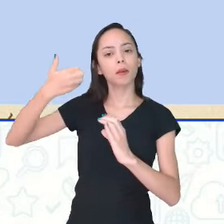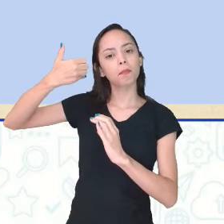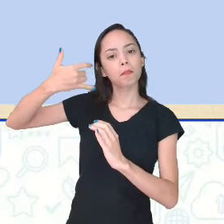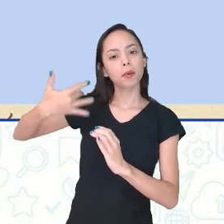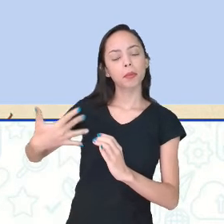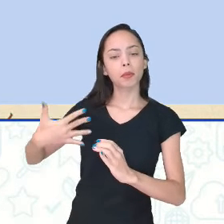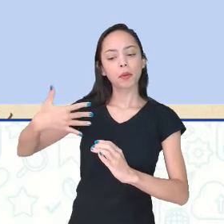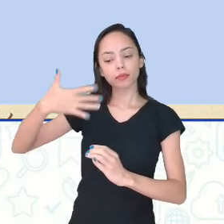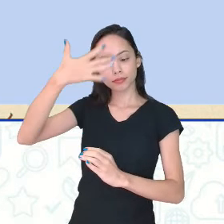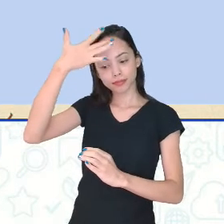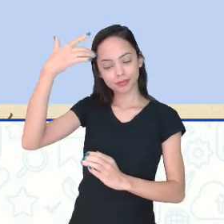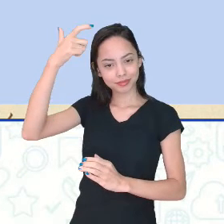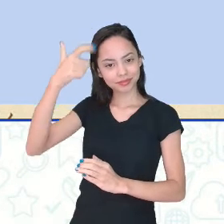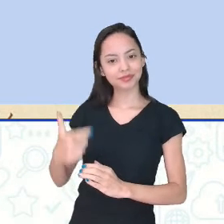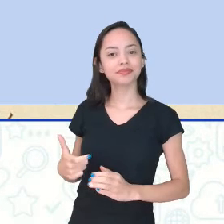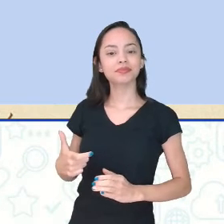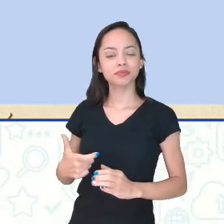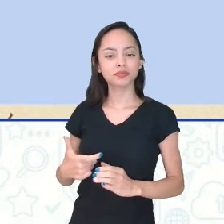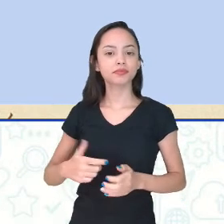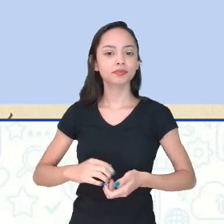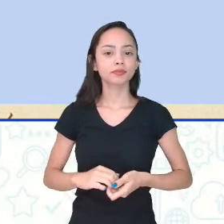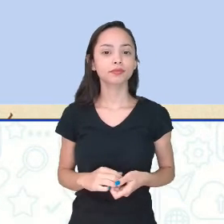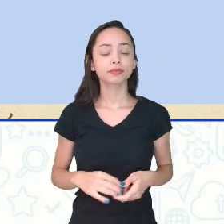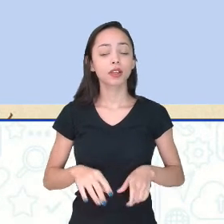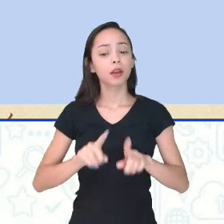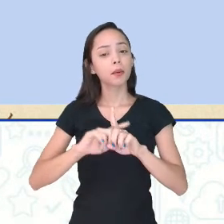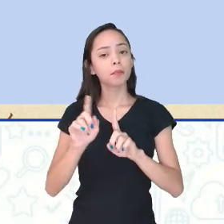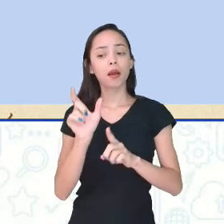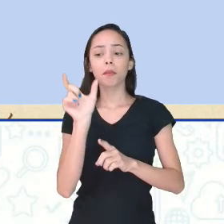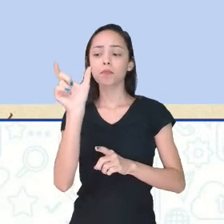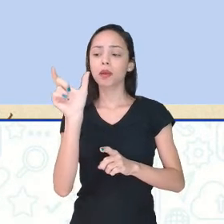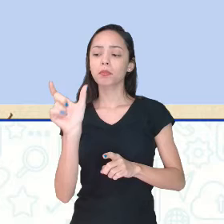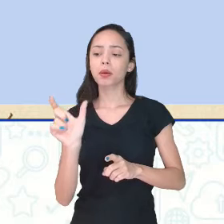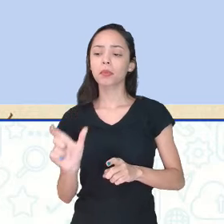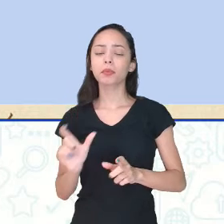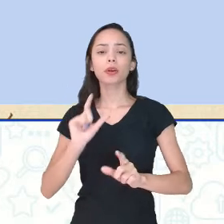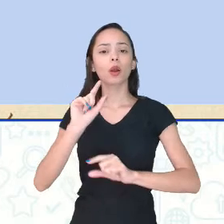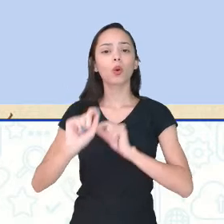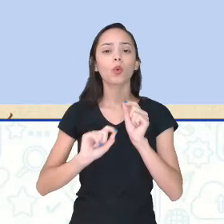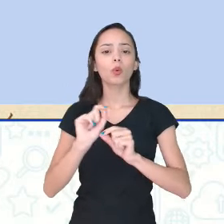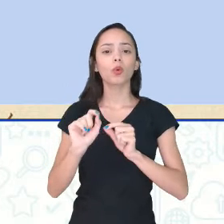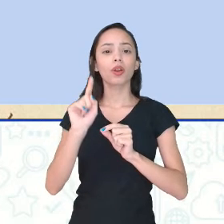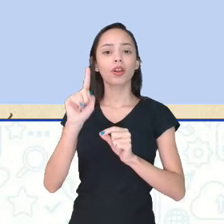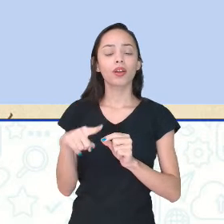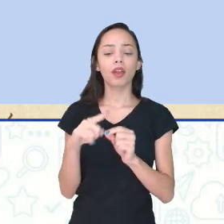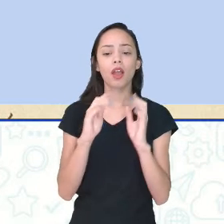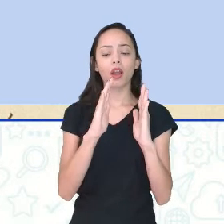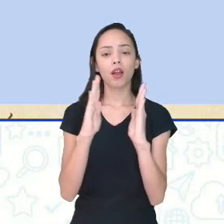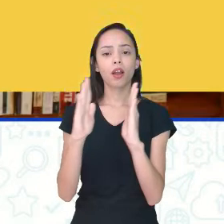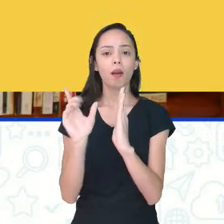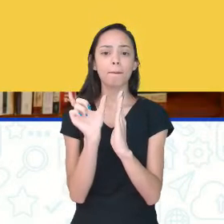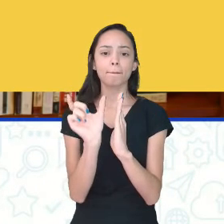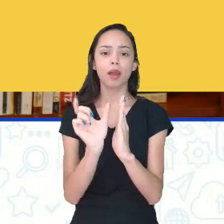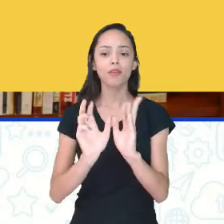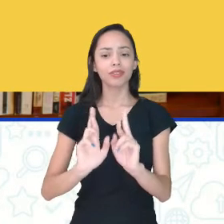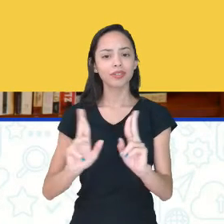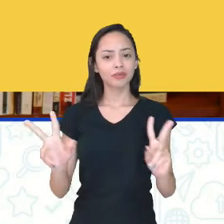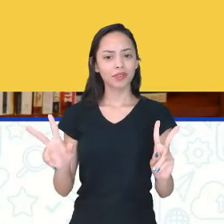e aquelas que marcam ação. Mas essas palavras pertencem a classes de palavras diferentes. Vocês sabiam disso?